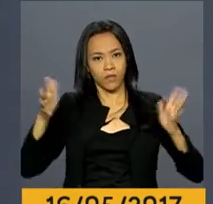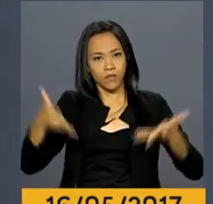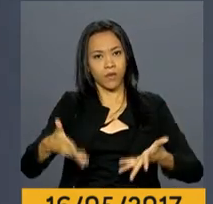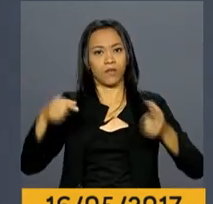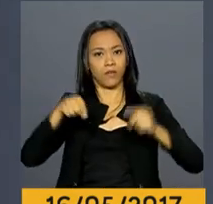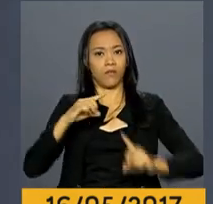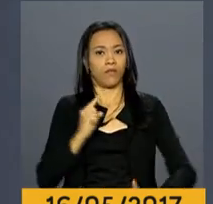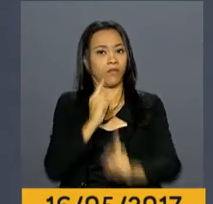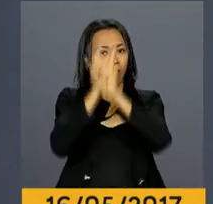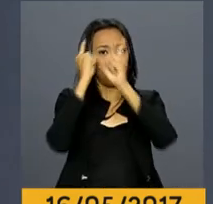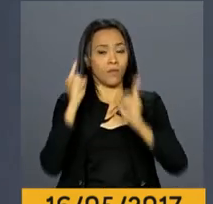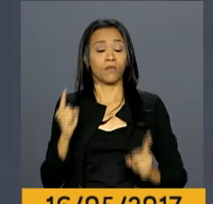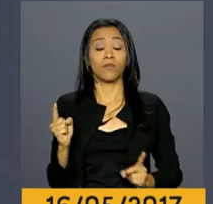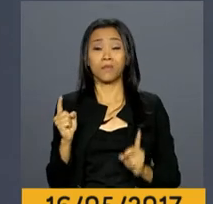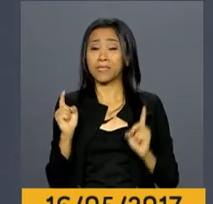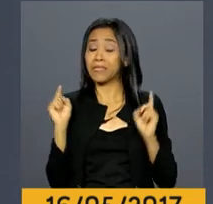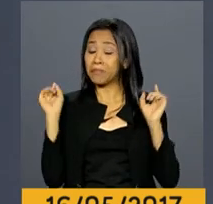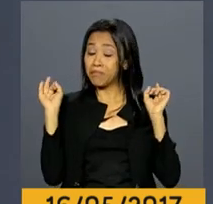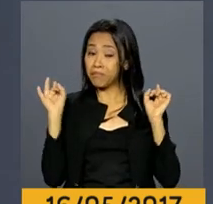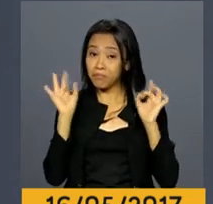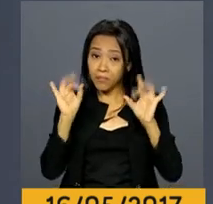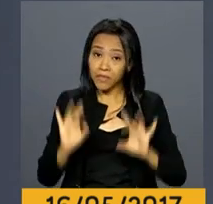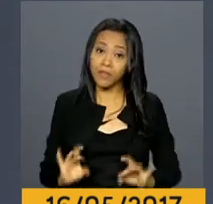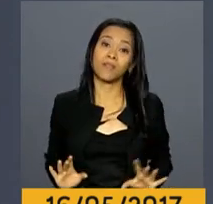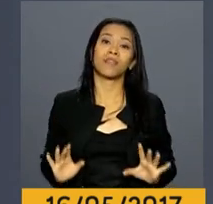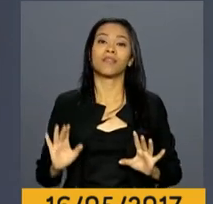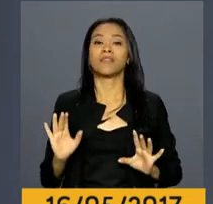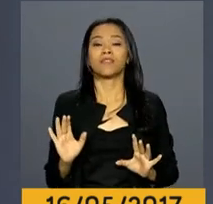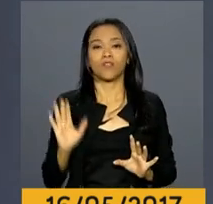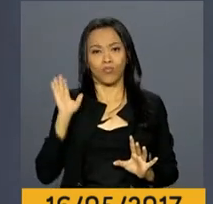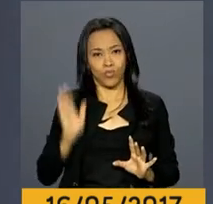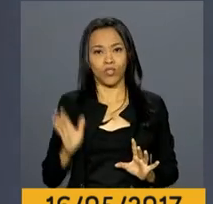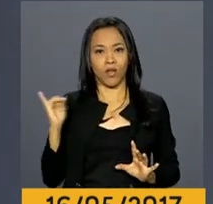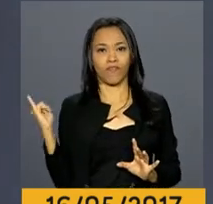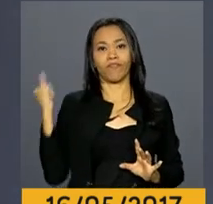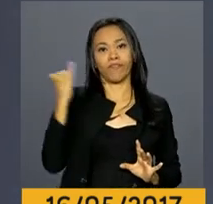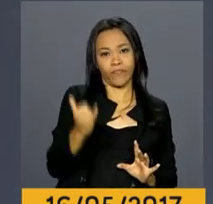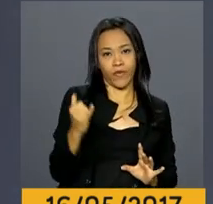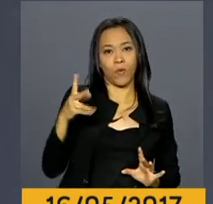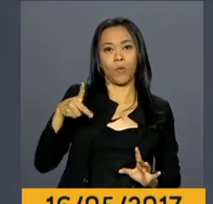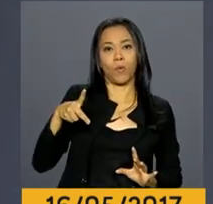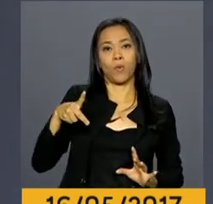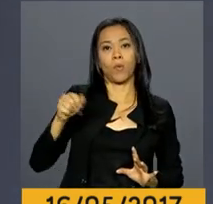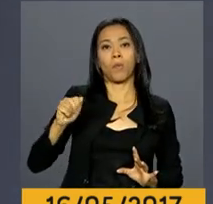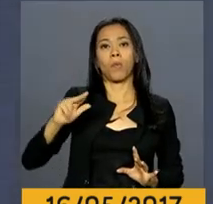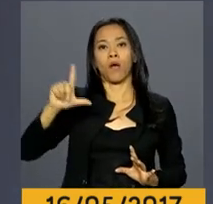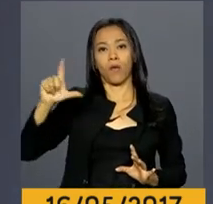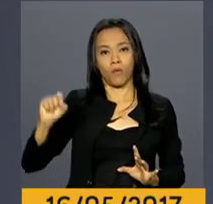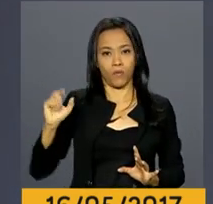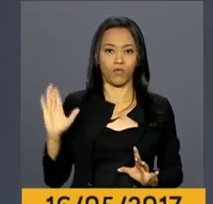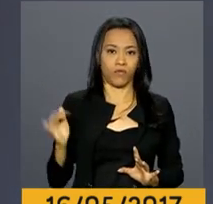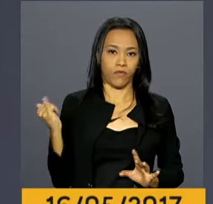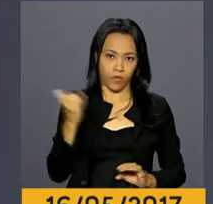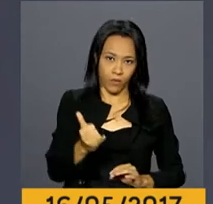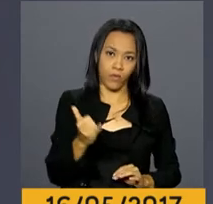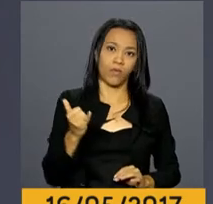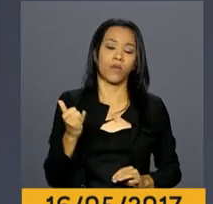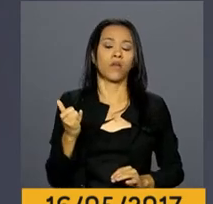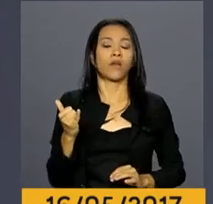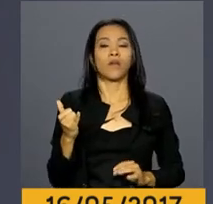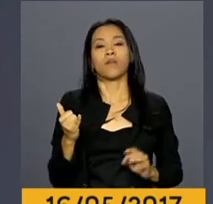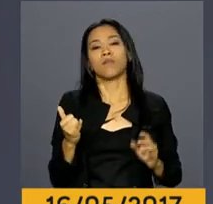encontro, especialmente como revelou o Paulo, né? Pautado pela